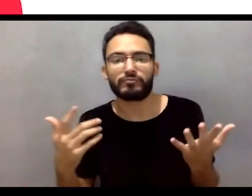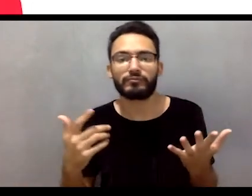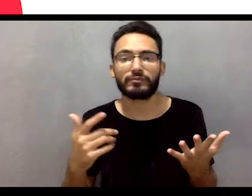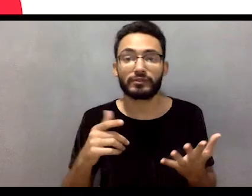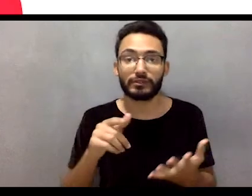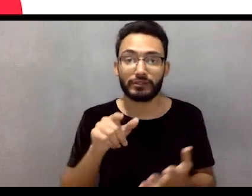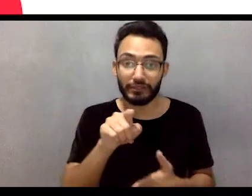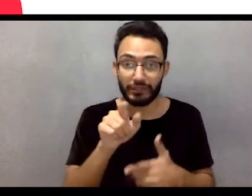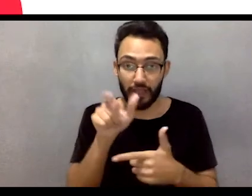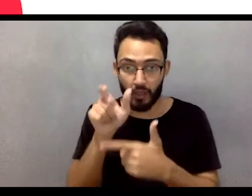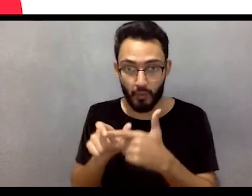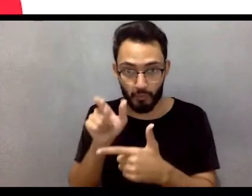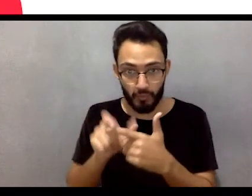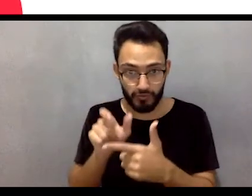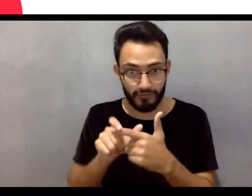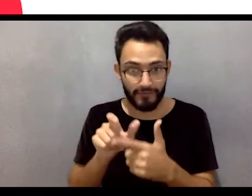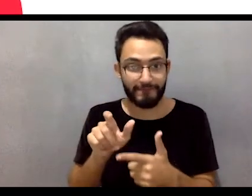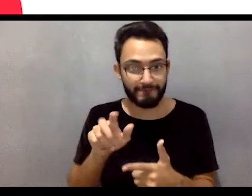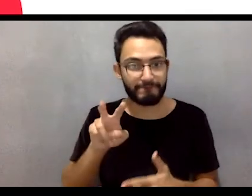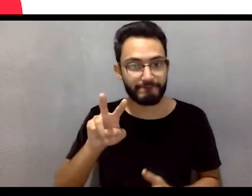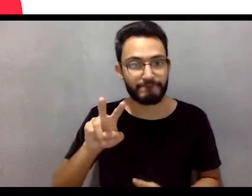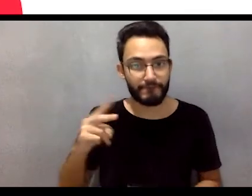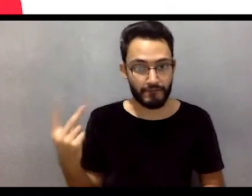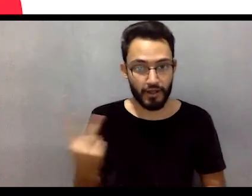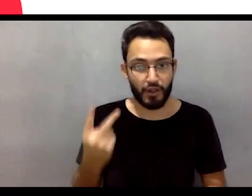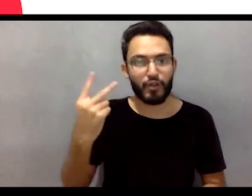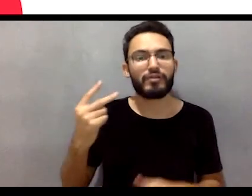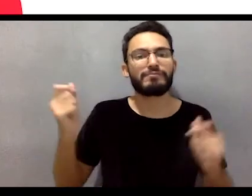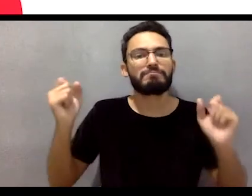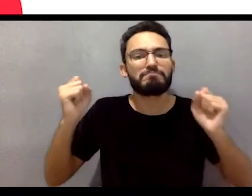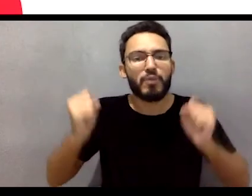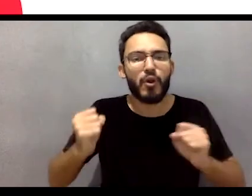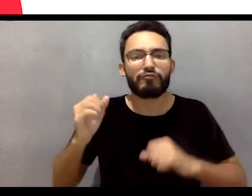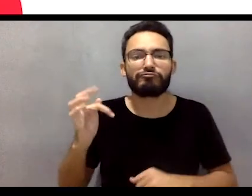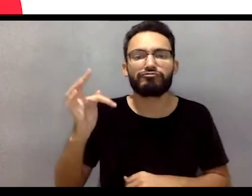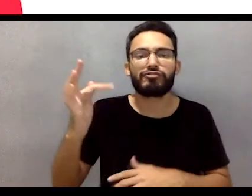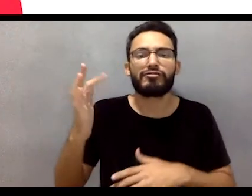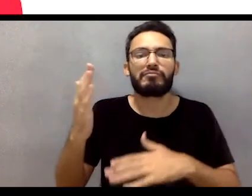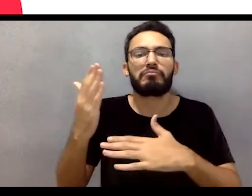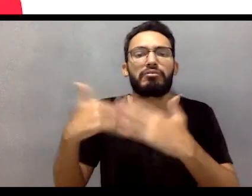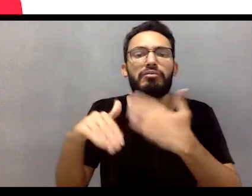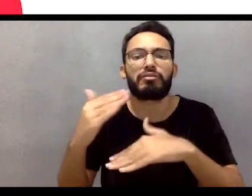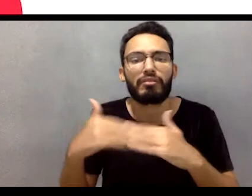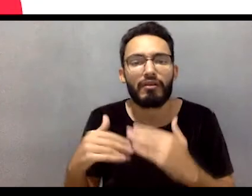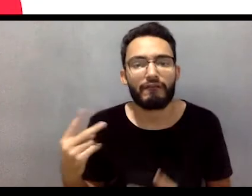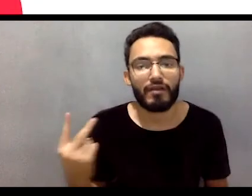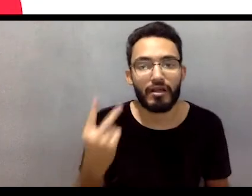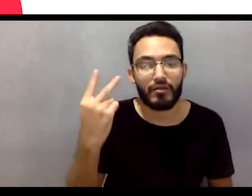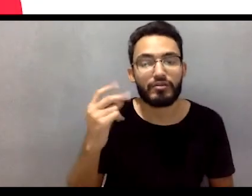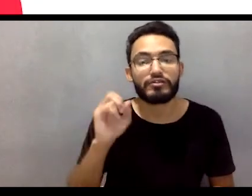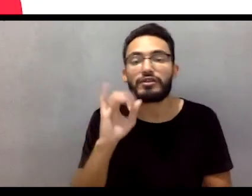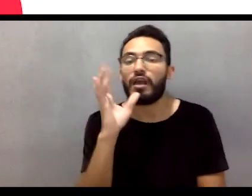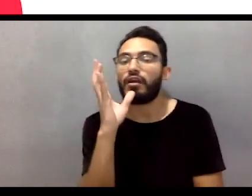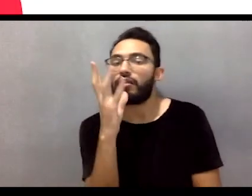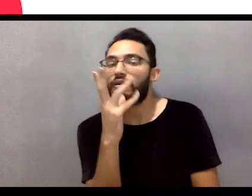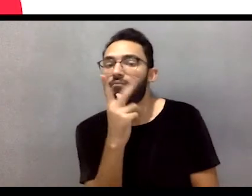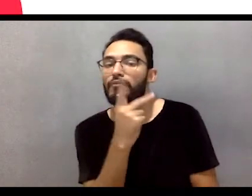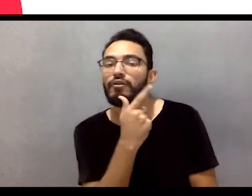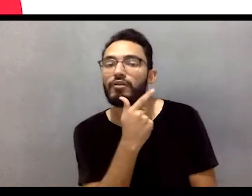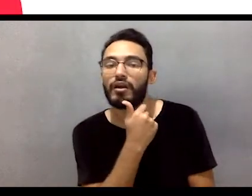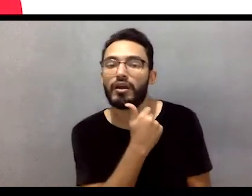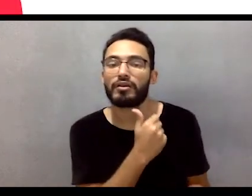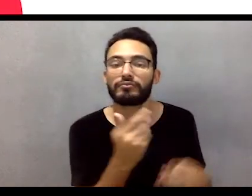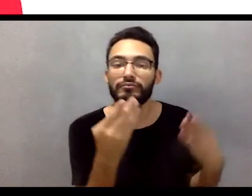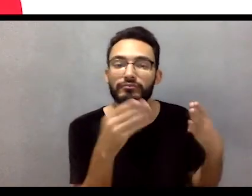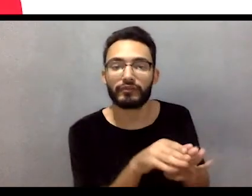este componente de valor pode deteriorar o seu valor se eu demorar para entregar.